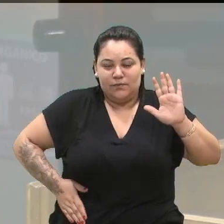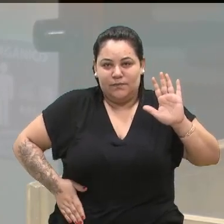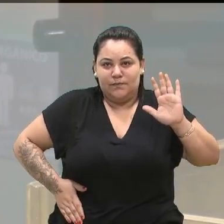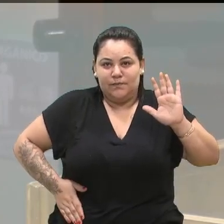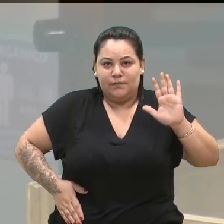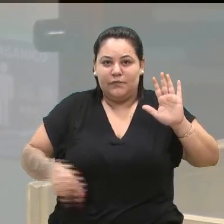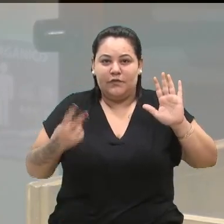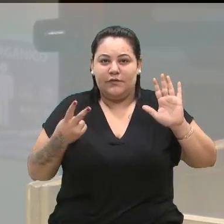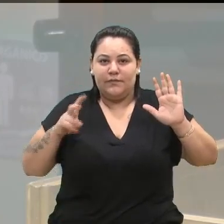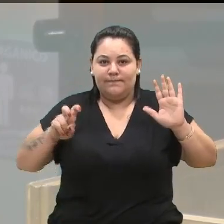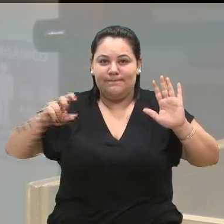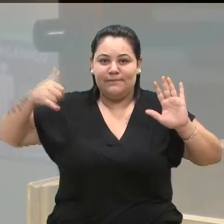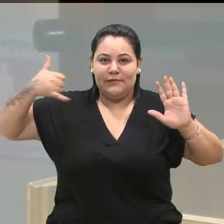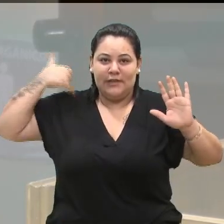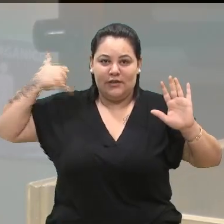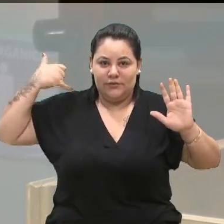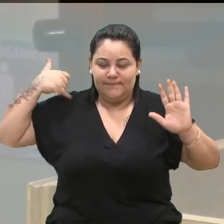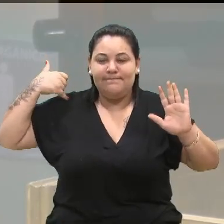25 anos de idade,